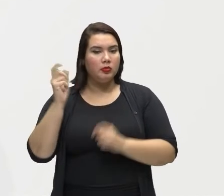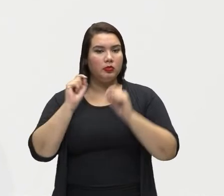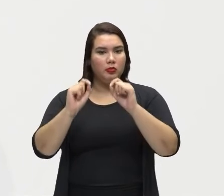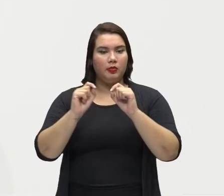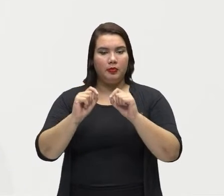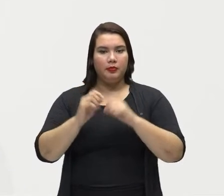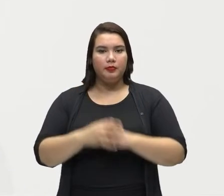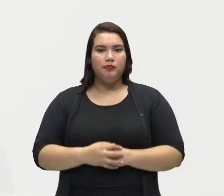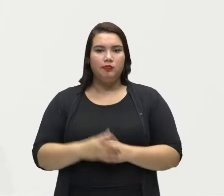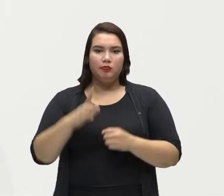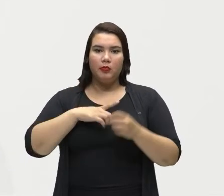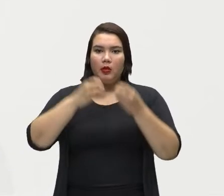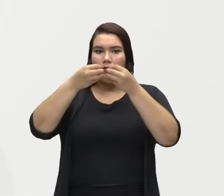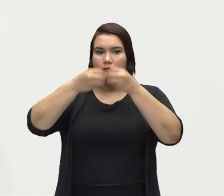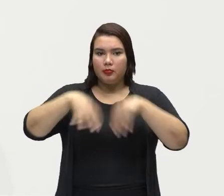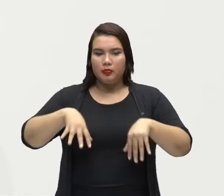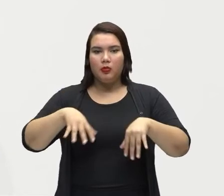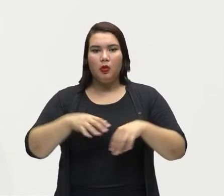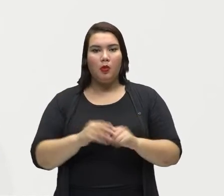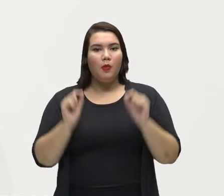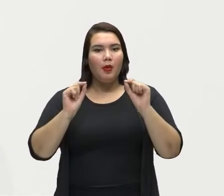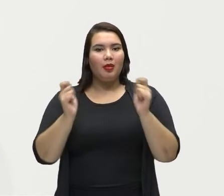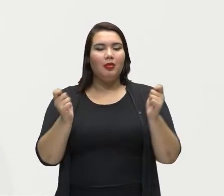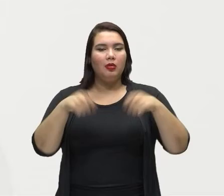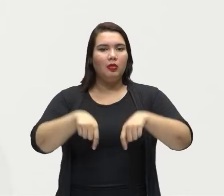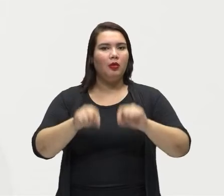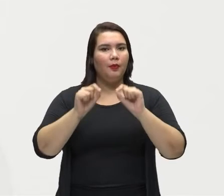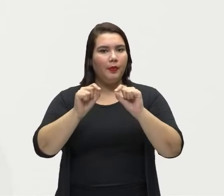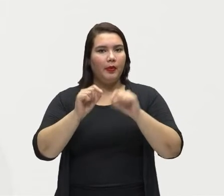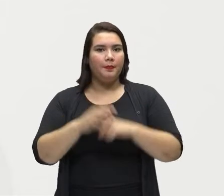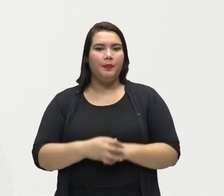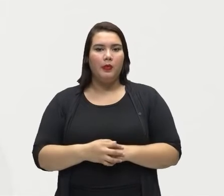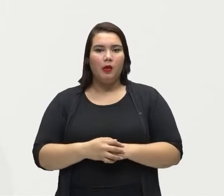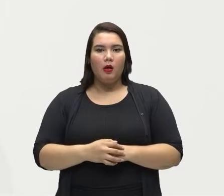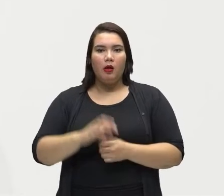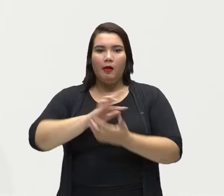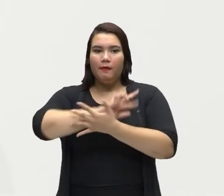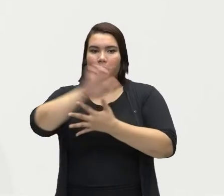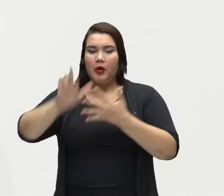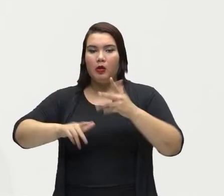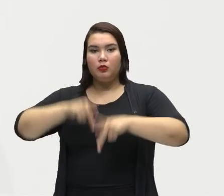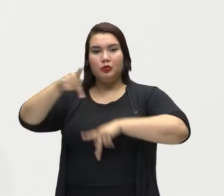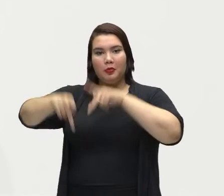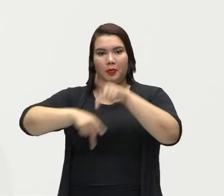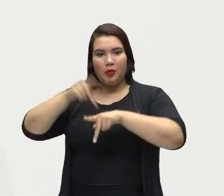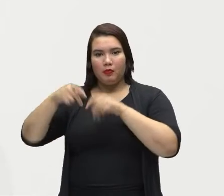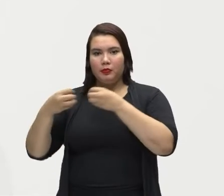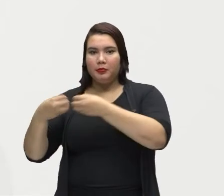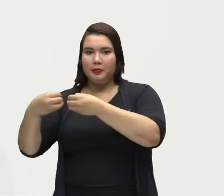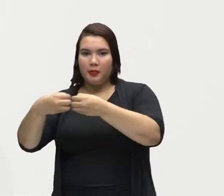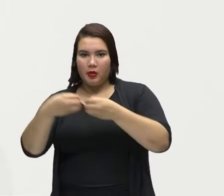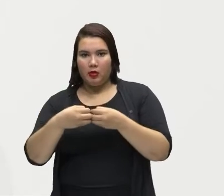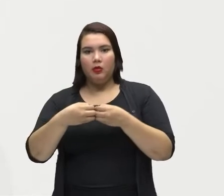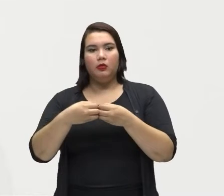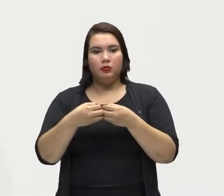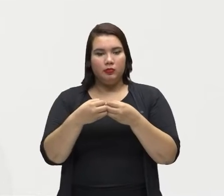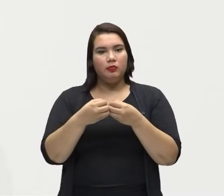se fragmentando, e o que possibilitou as investidas de vários povos vizinhos, um deles